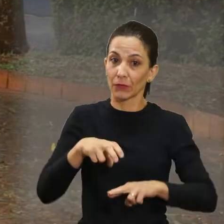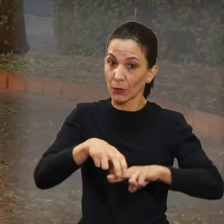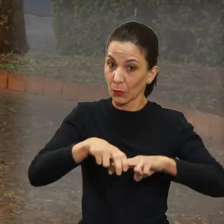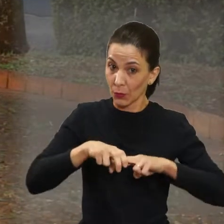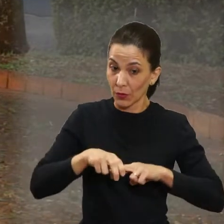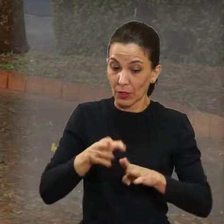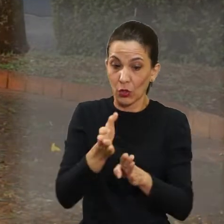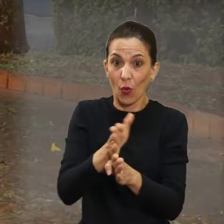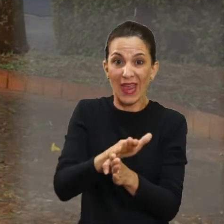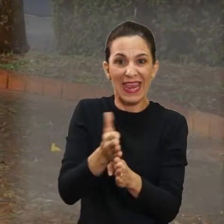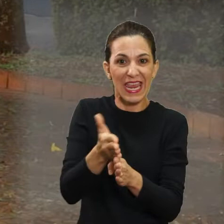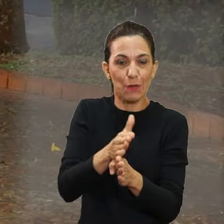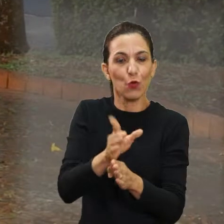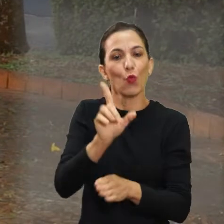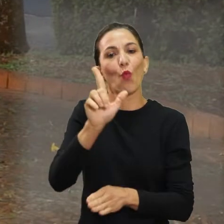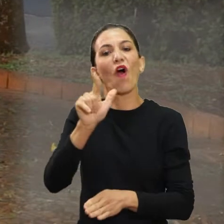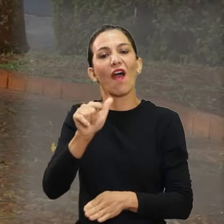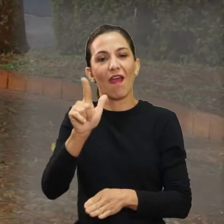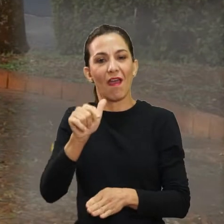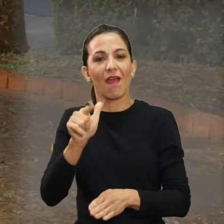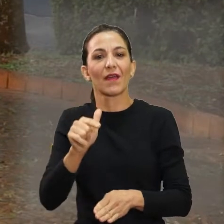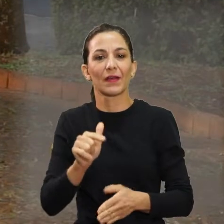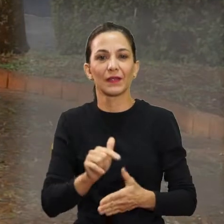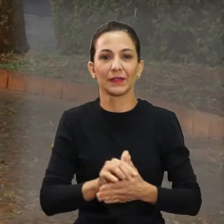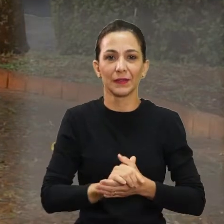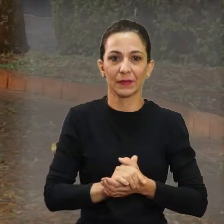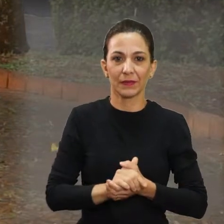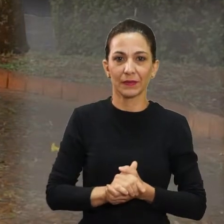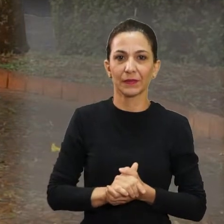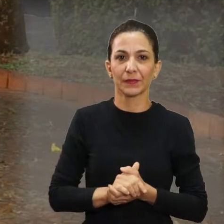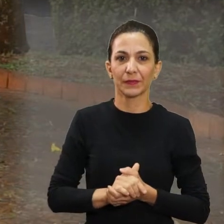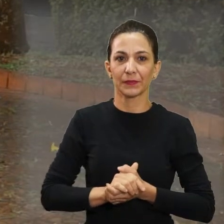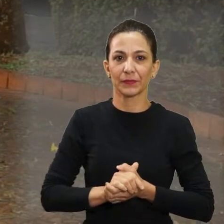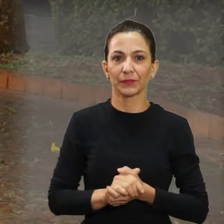equipe bem integrada assim, fazendo, que é um projeto de videodança,